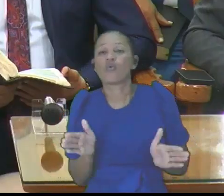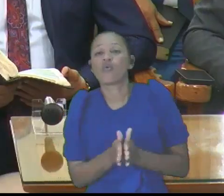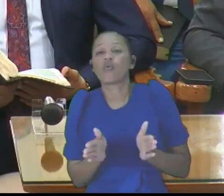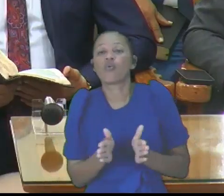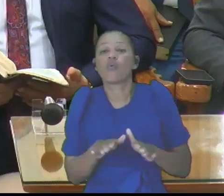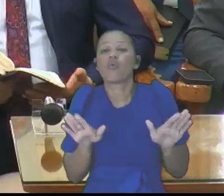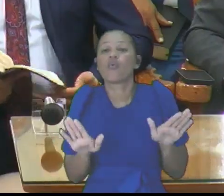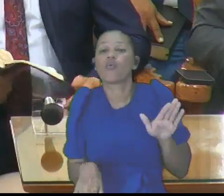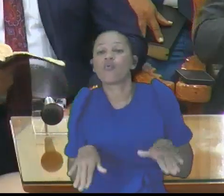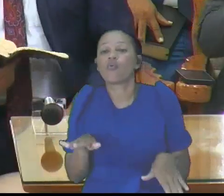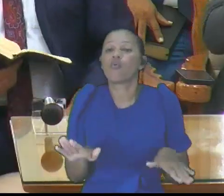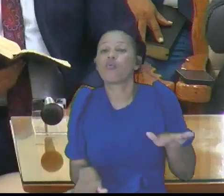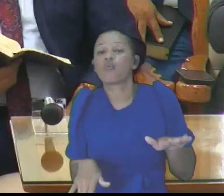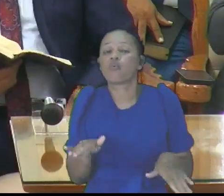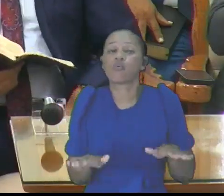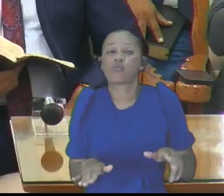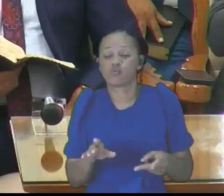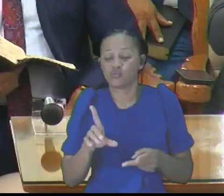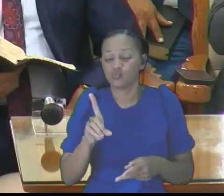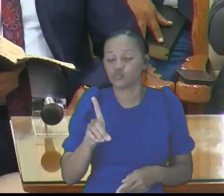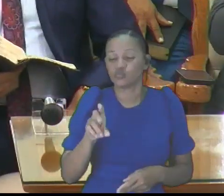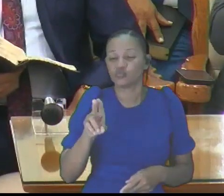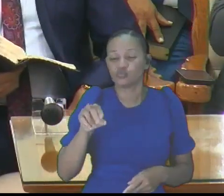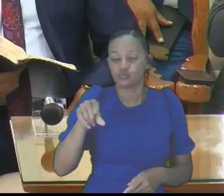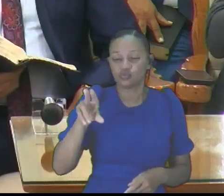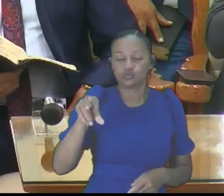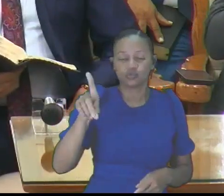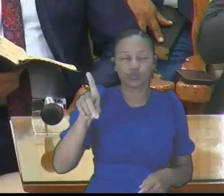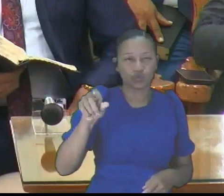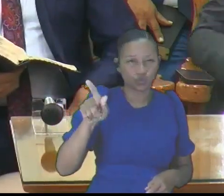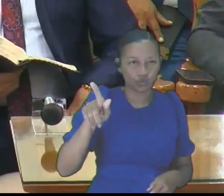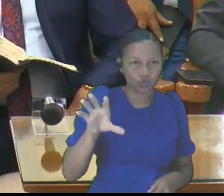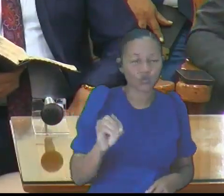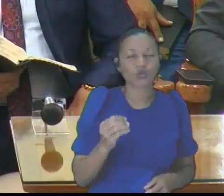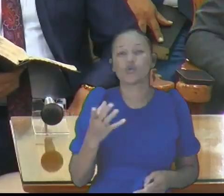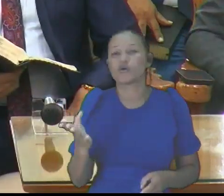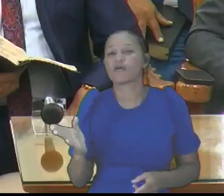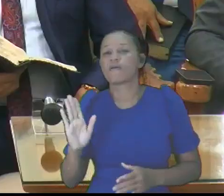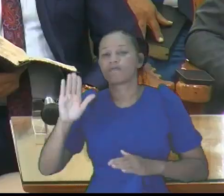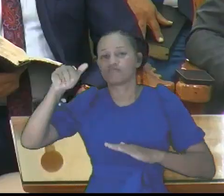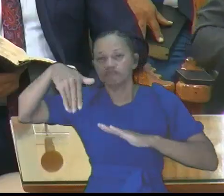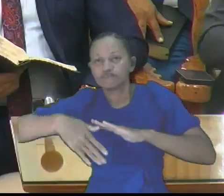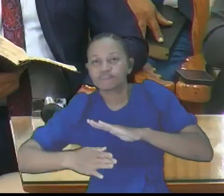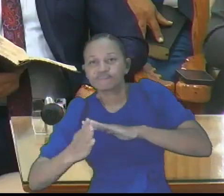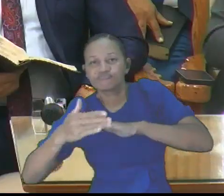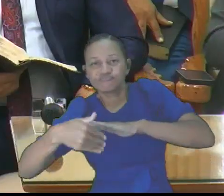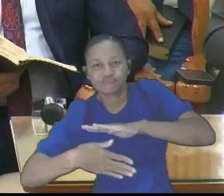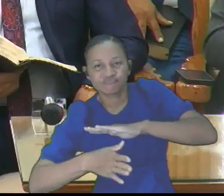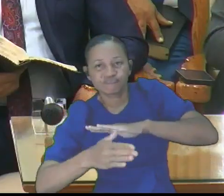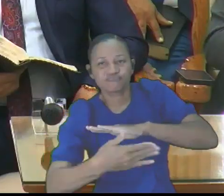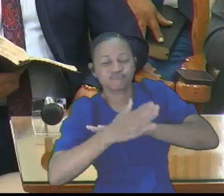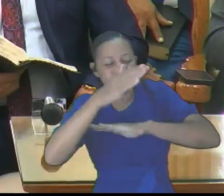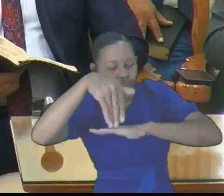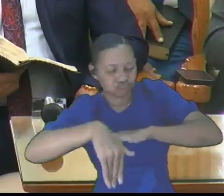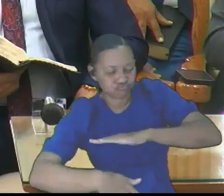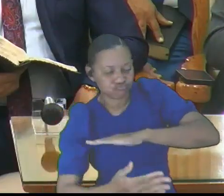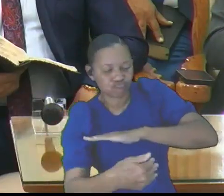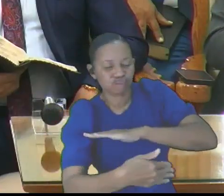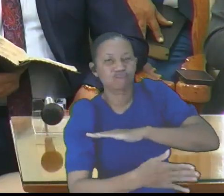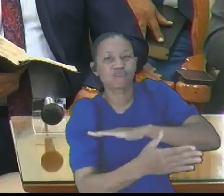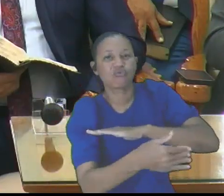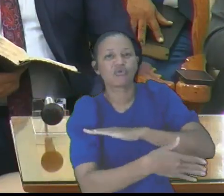que eu não sei o que é o dudongo, ou golfinho, ou qualquer outro animal marinho. Era de um animal que tinha no Mar